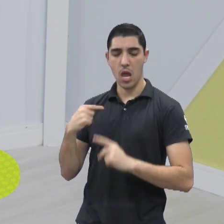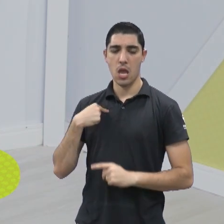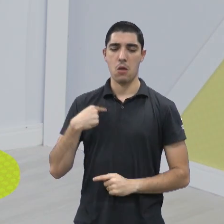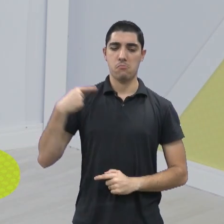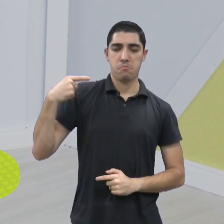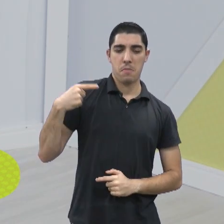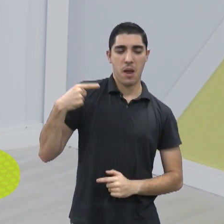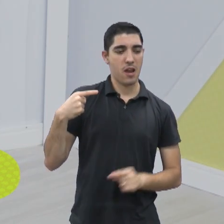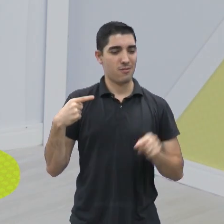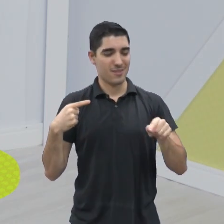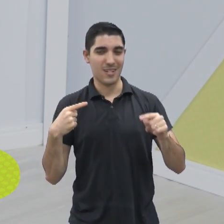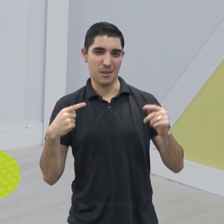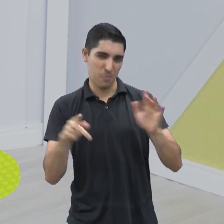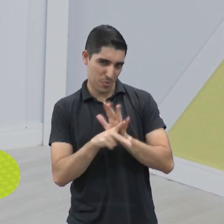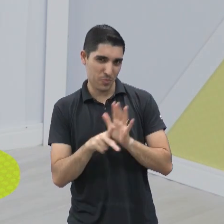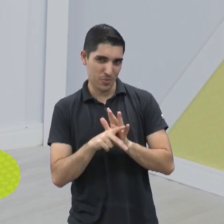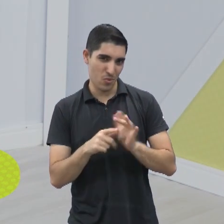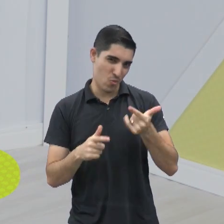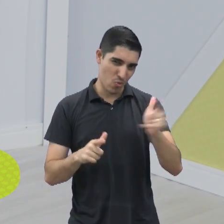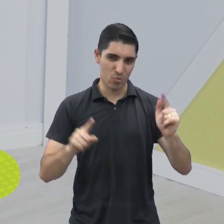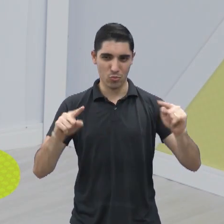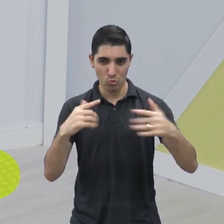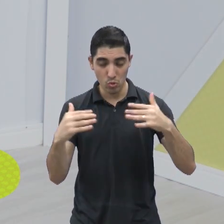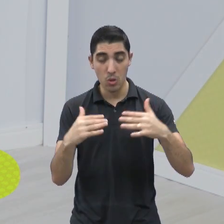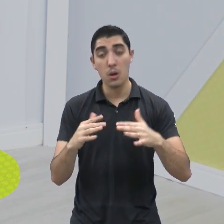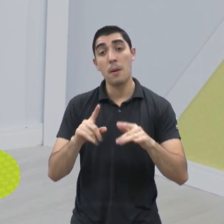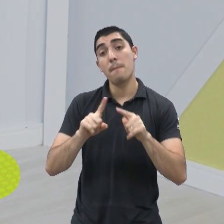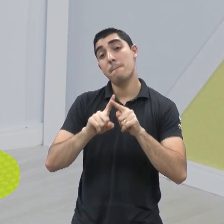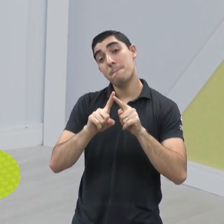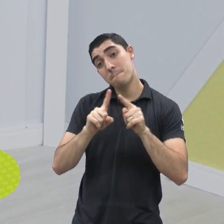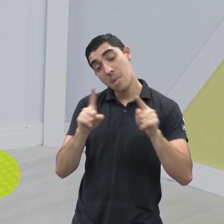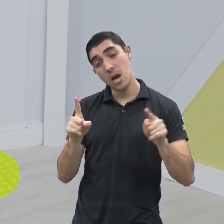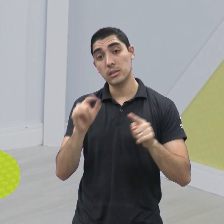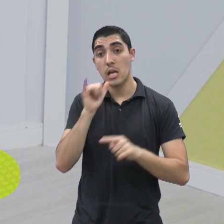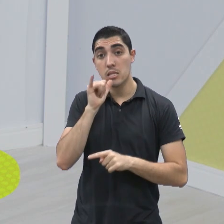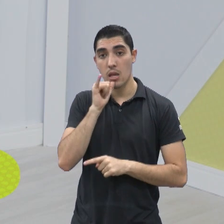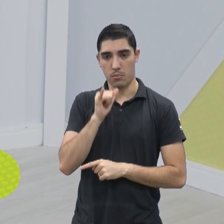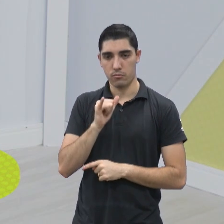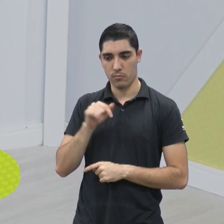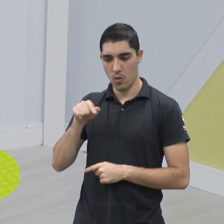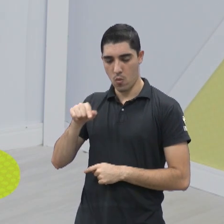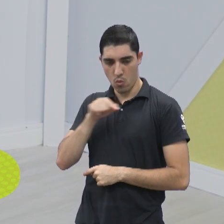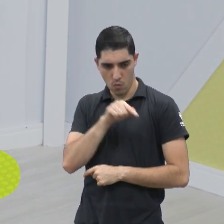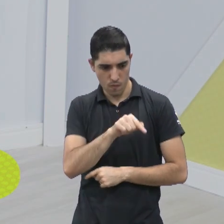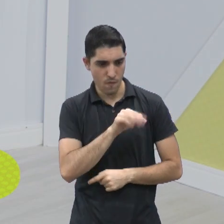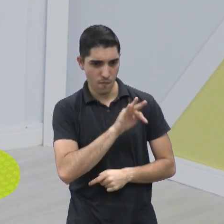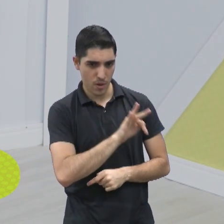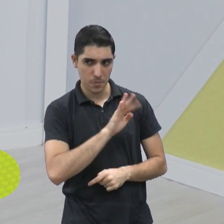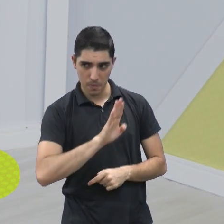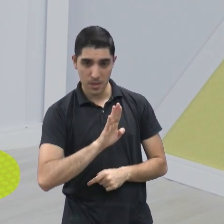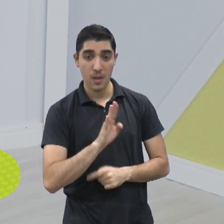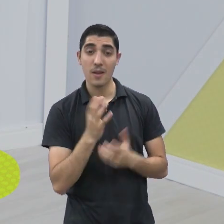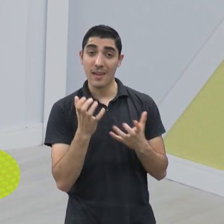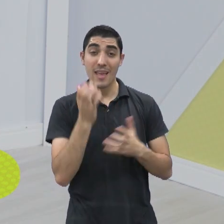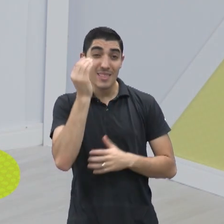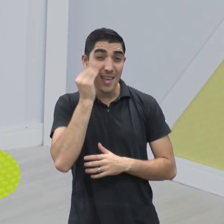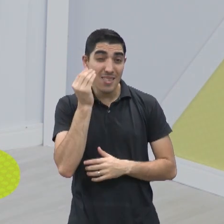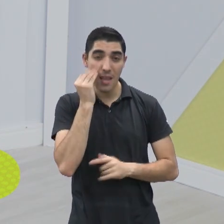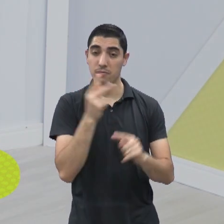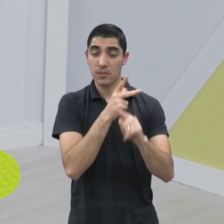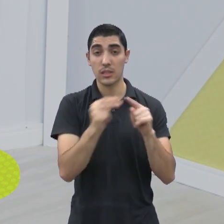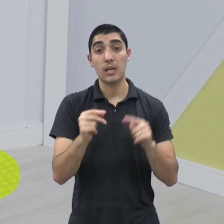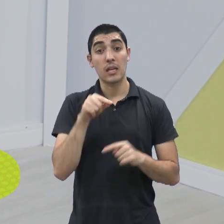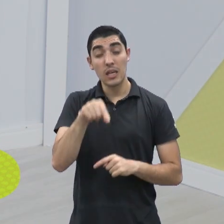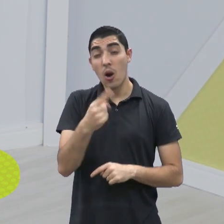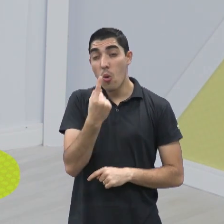porventura acontecer a derrota, porque a equipe do Marreco também quer dar uma subida aí na tabela, até se igualar com o São José, caso isso aconteça. Aliás, a única chance do Marreco ser líder